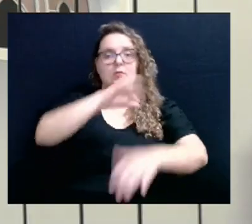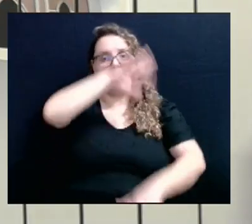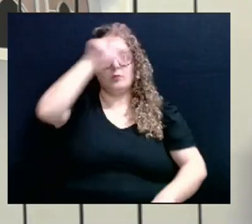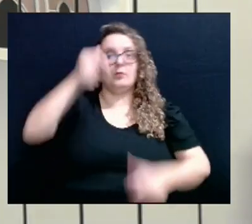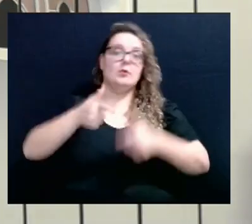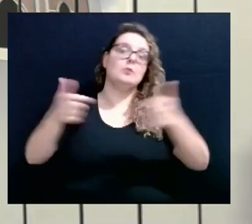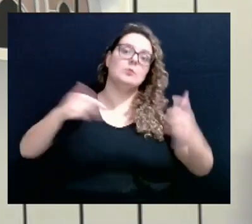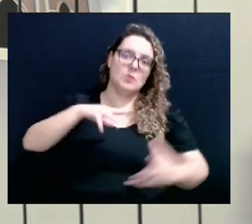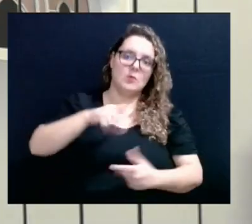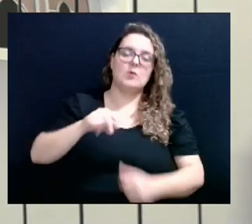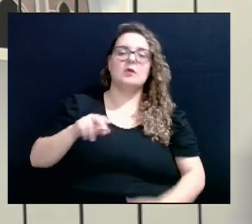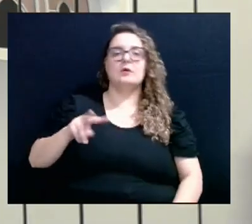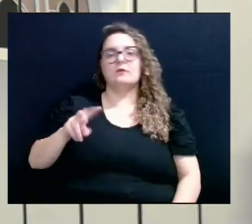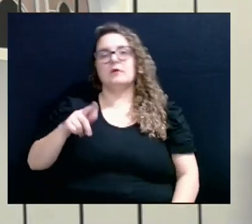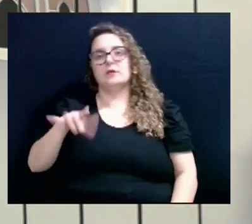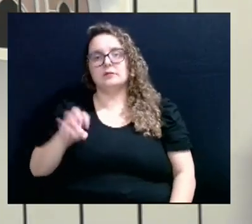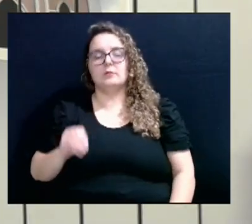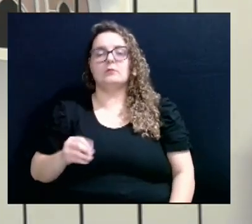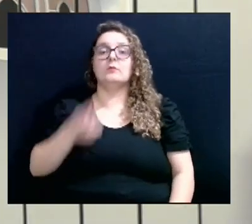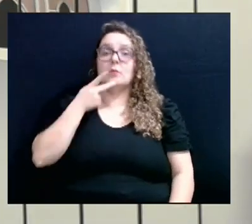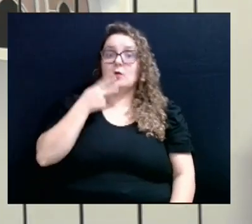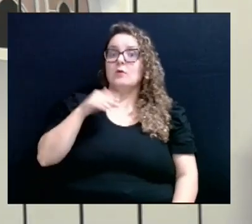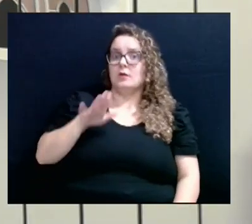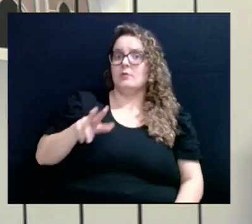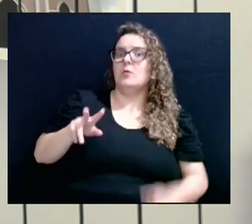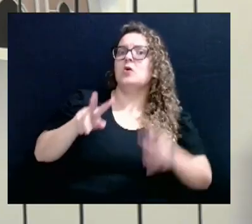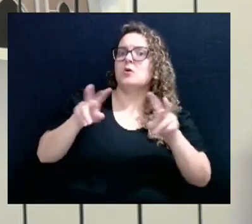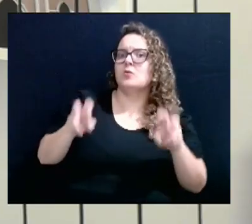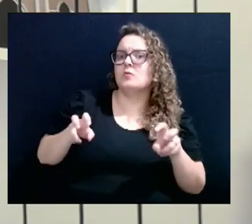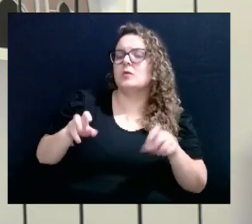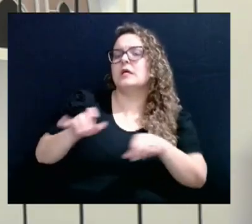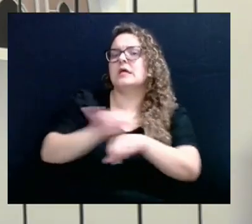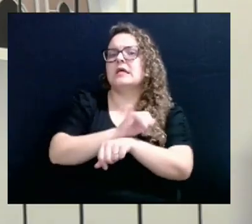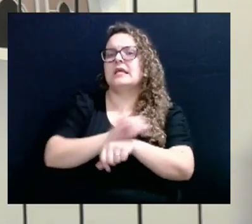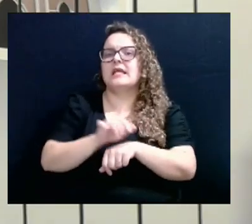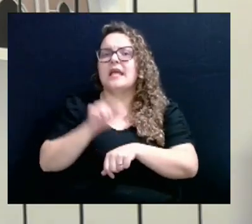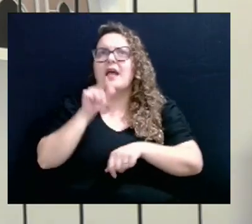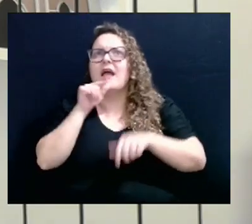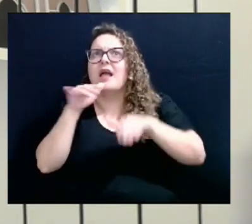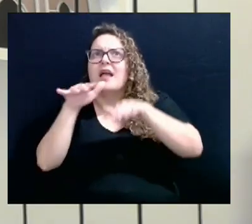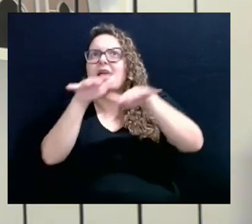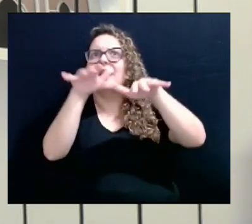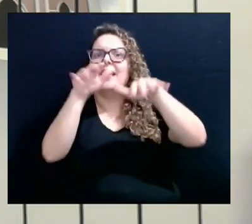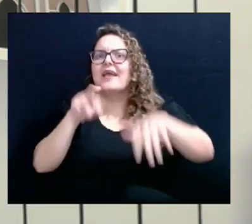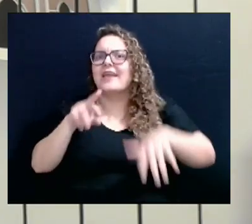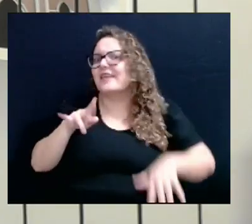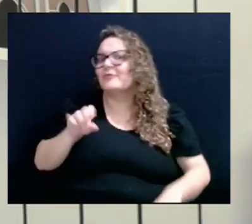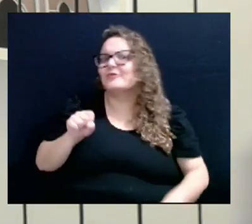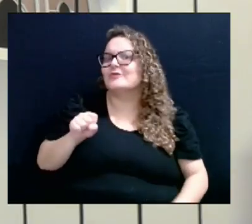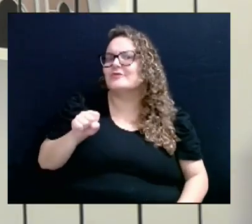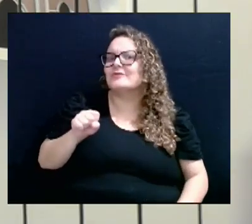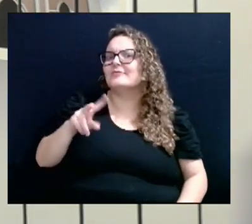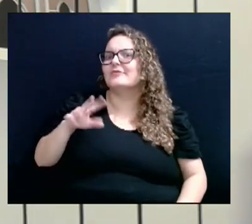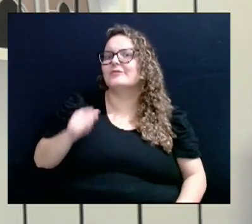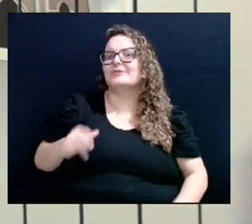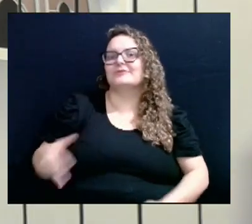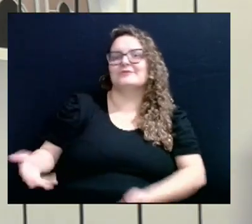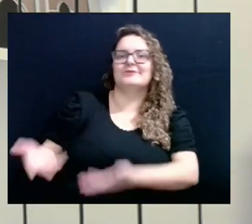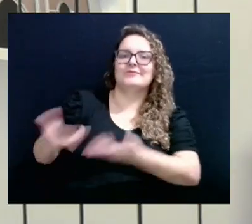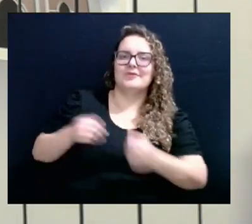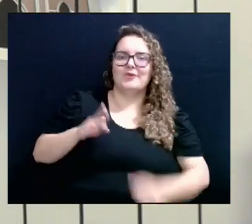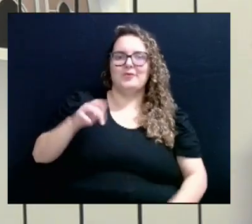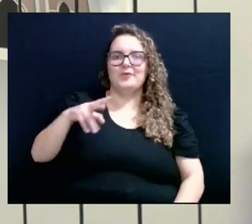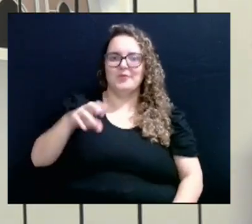vazão. Para falar mais sobre esse mecanismo natural, nós convidamos o meteorologista, o Bruno Baini, para o